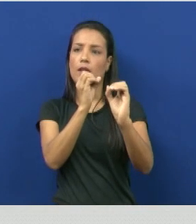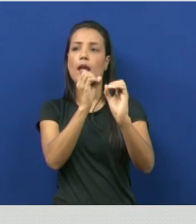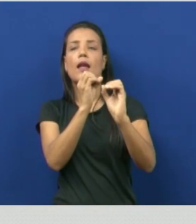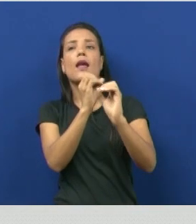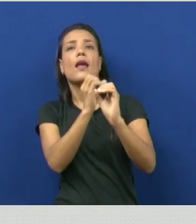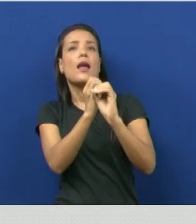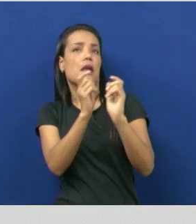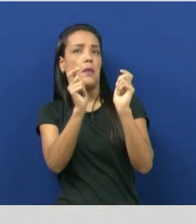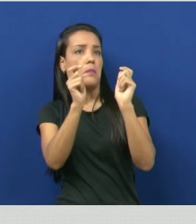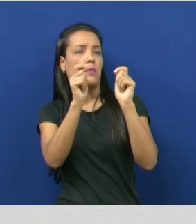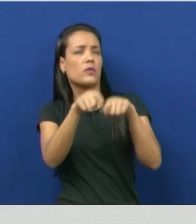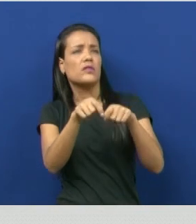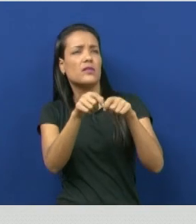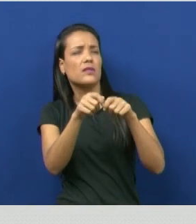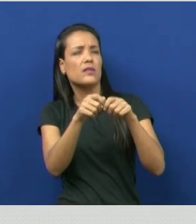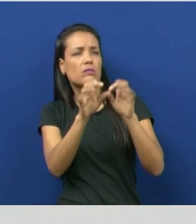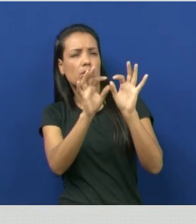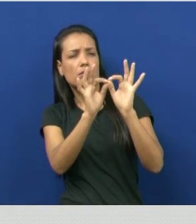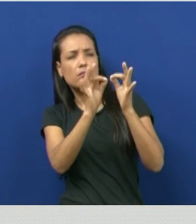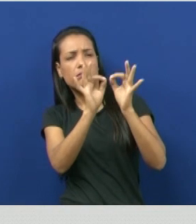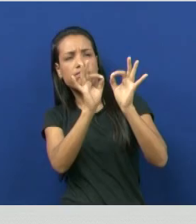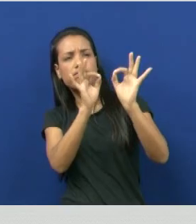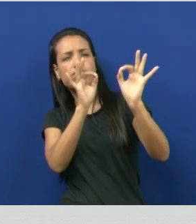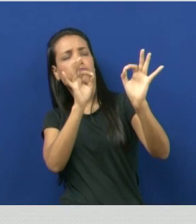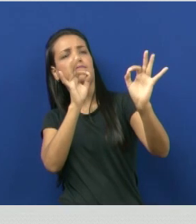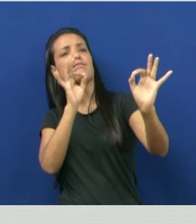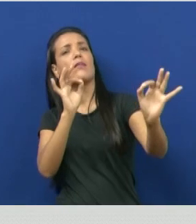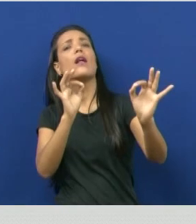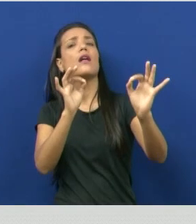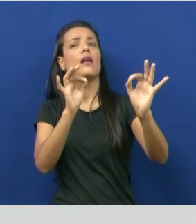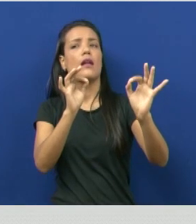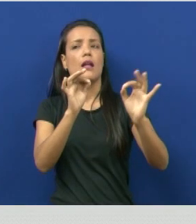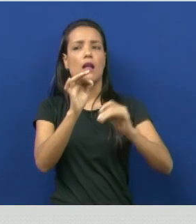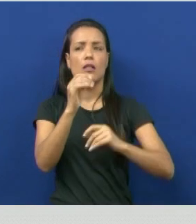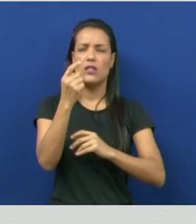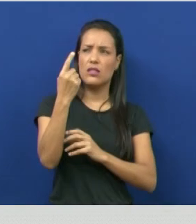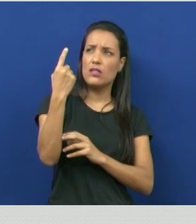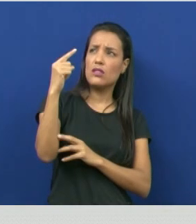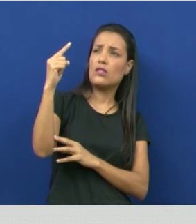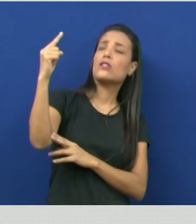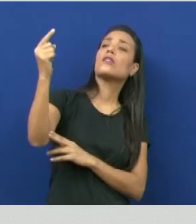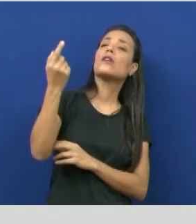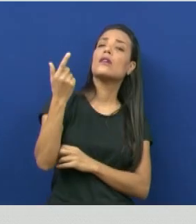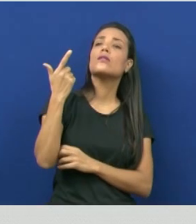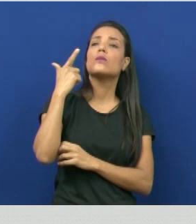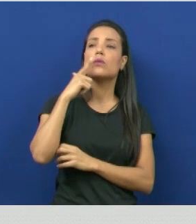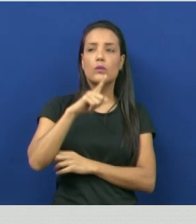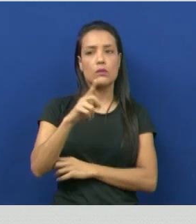lentes que permitem que a gente consiga enxergar objetos bem distantes e depois,